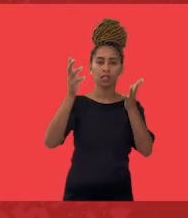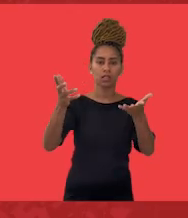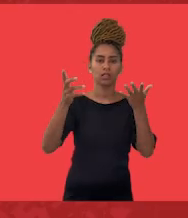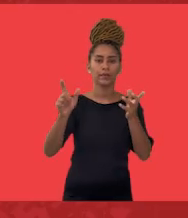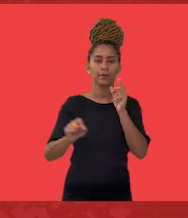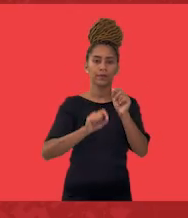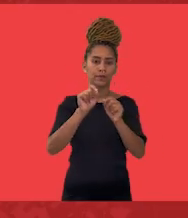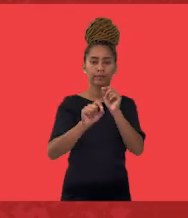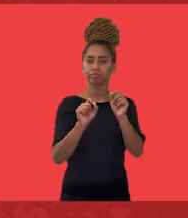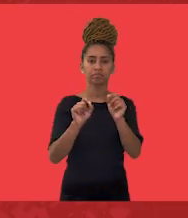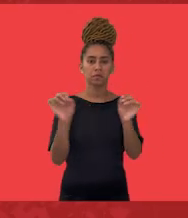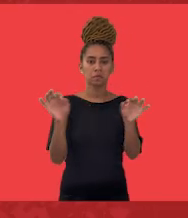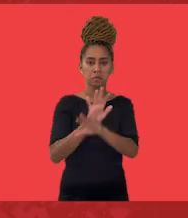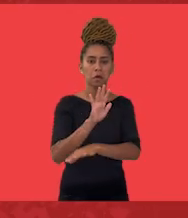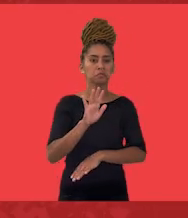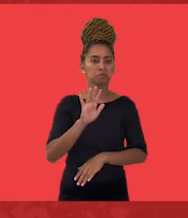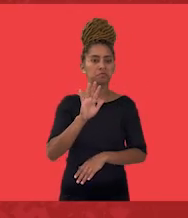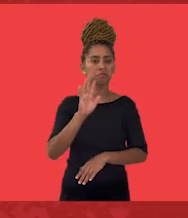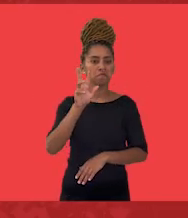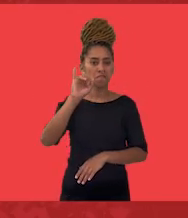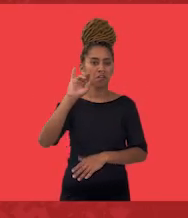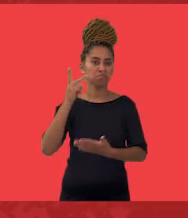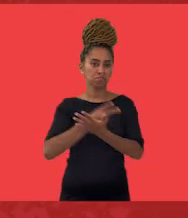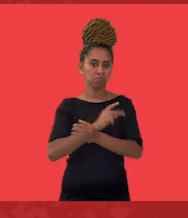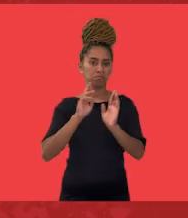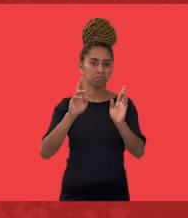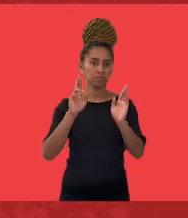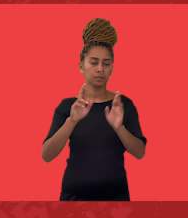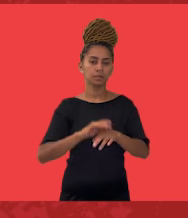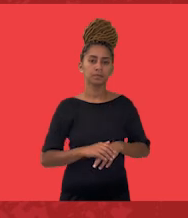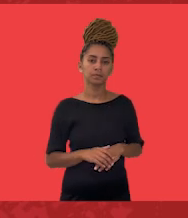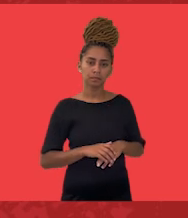corpo produz e dor.